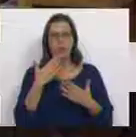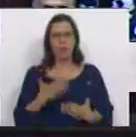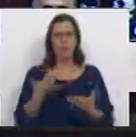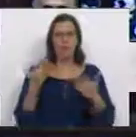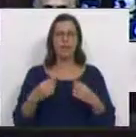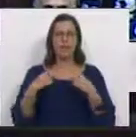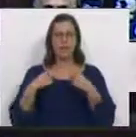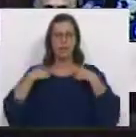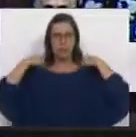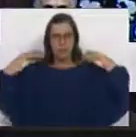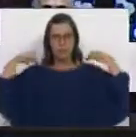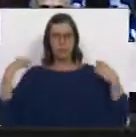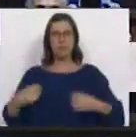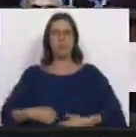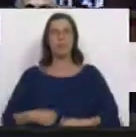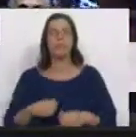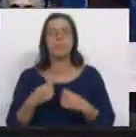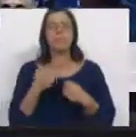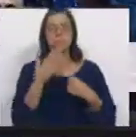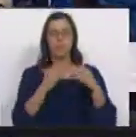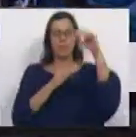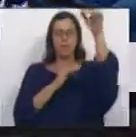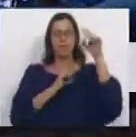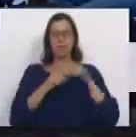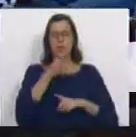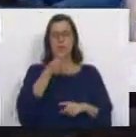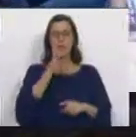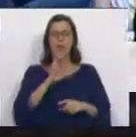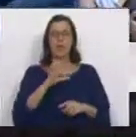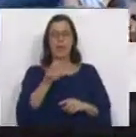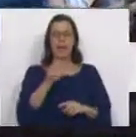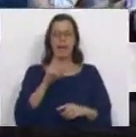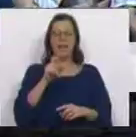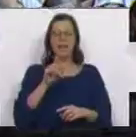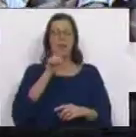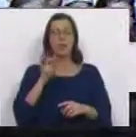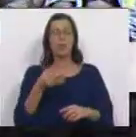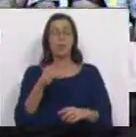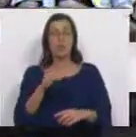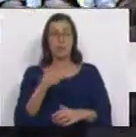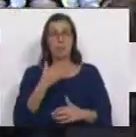Muito obrigado. Sra. Deputada Carla Cruz, do PCP, faz favor.